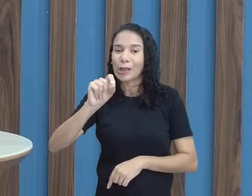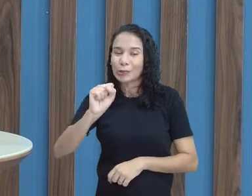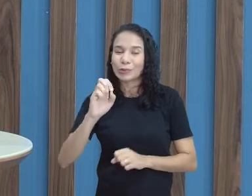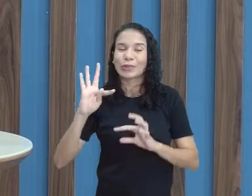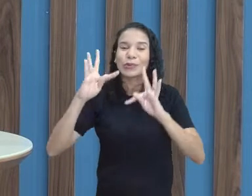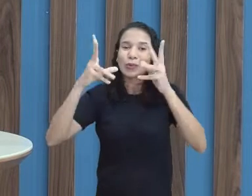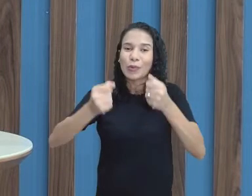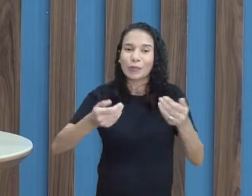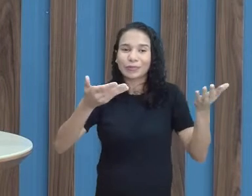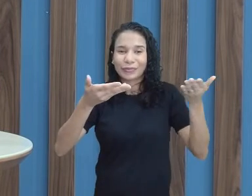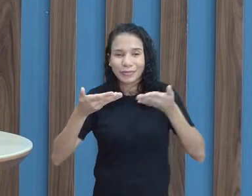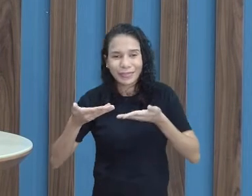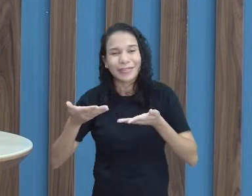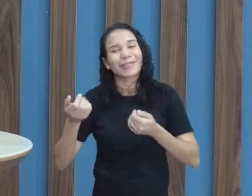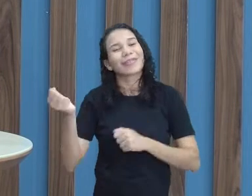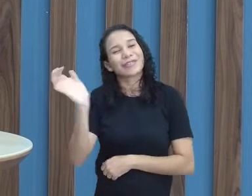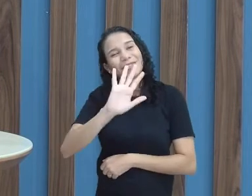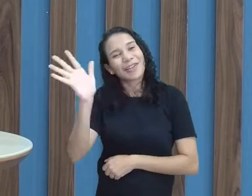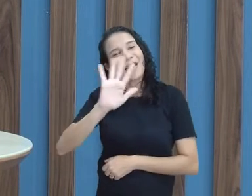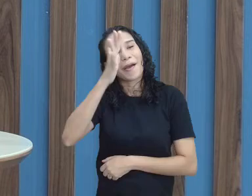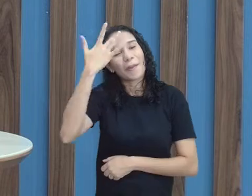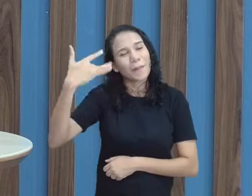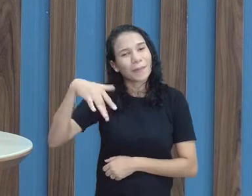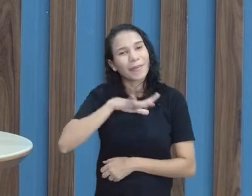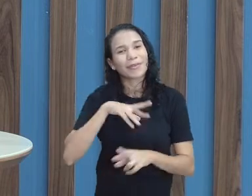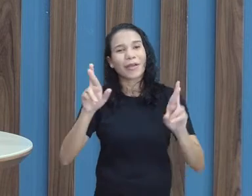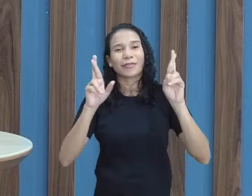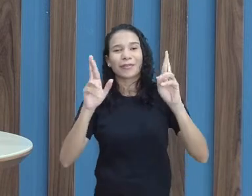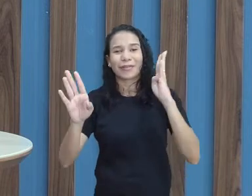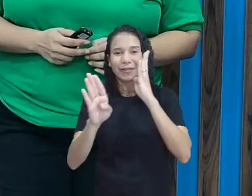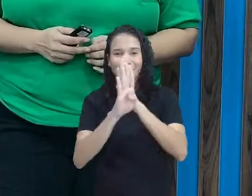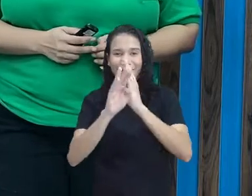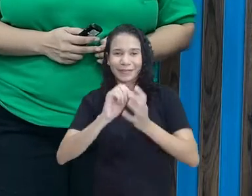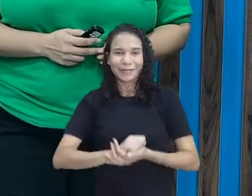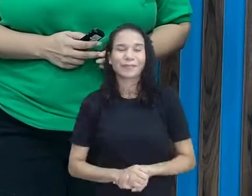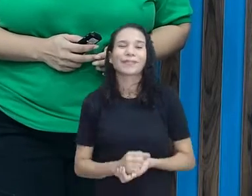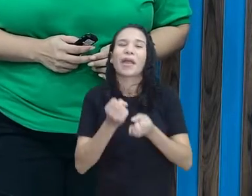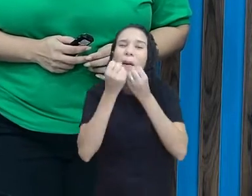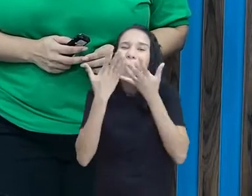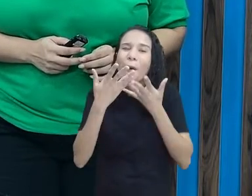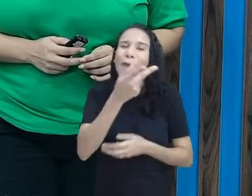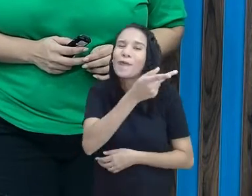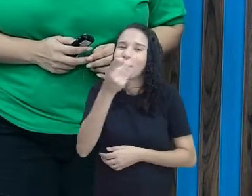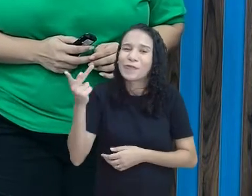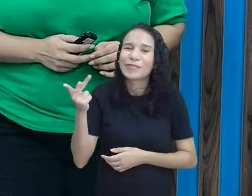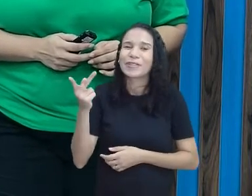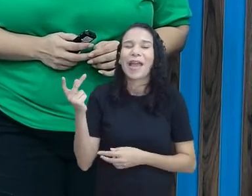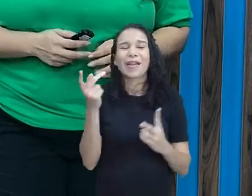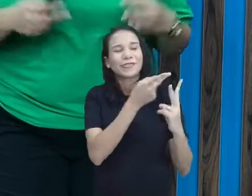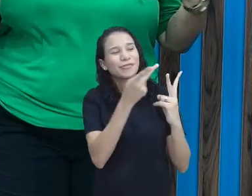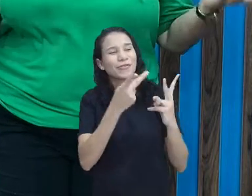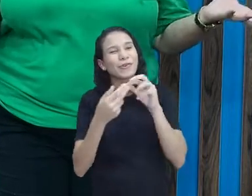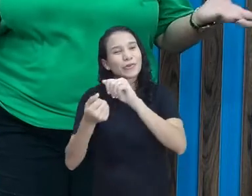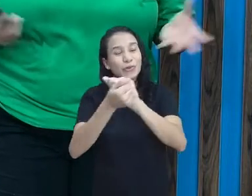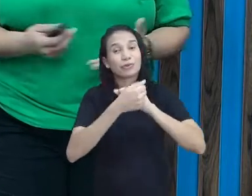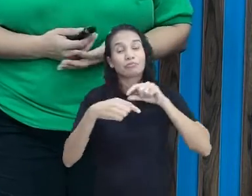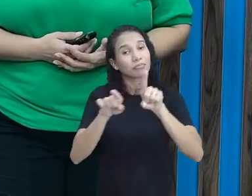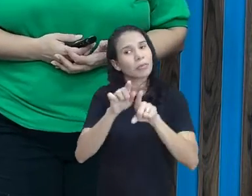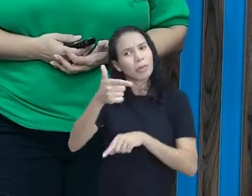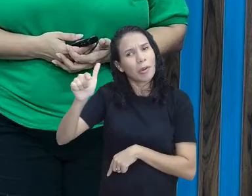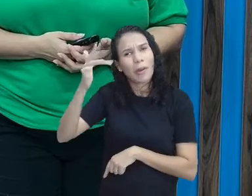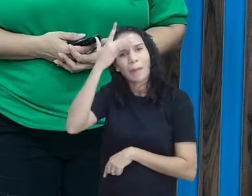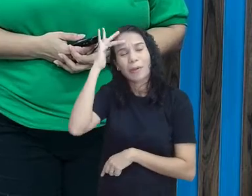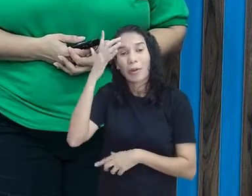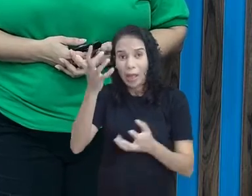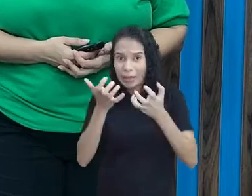conosco. Tchau, tchau, pessoal. Aguardamos vocês na próxima aula. Que bom ter vocês aqui, Janeide, Carlos, e os outros também,